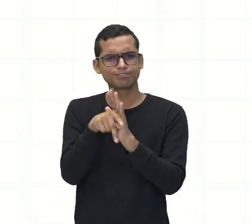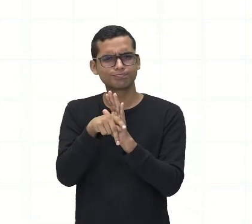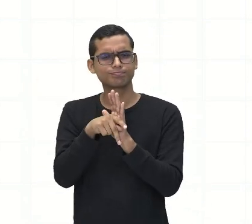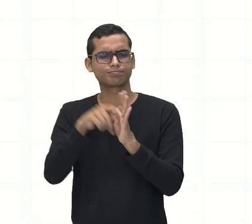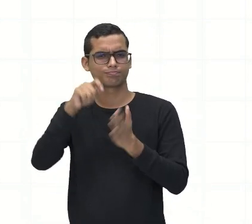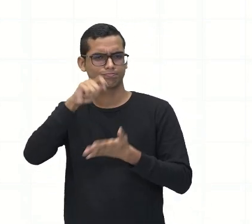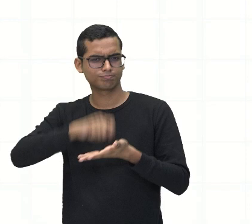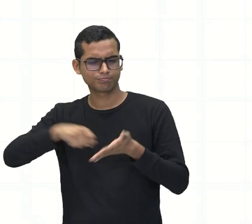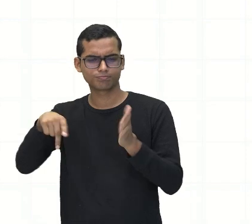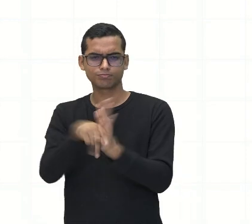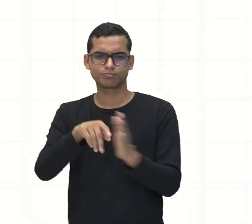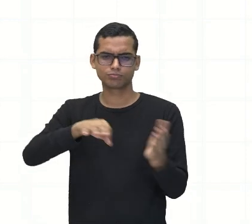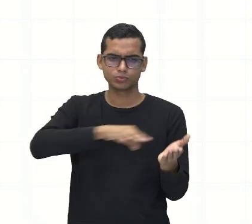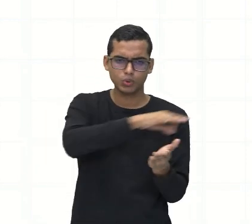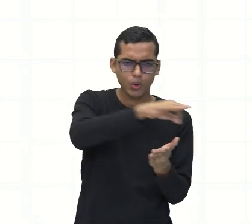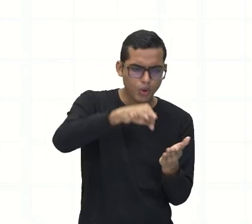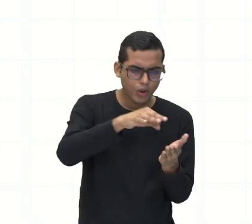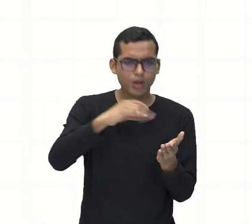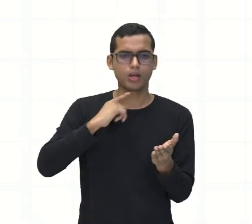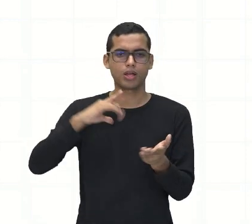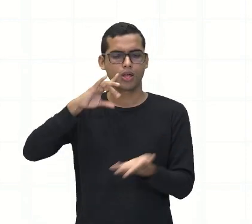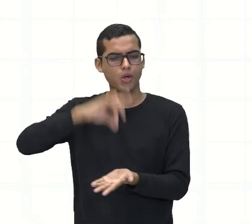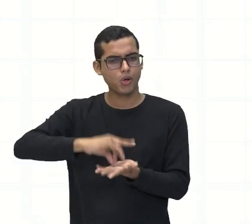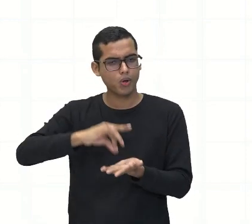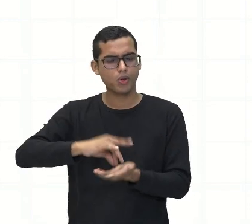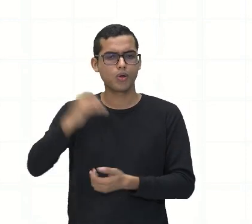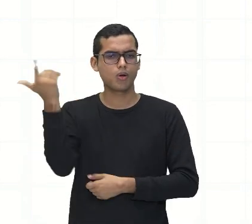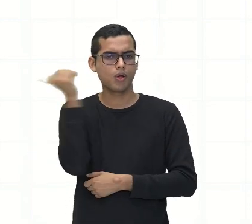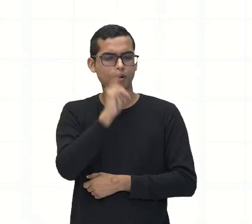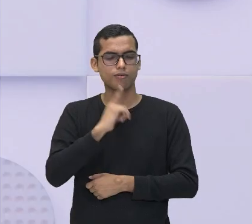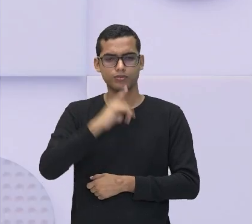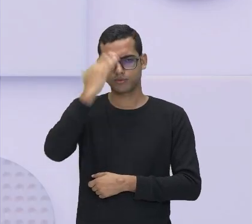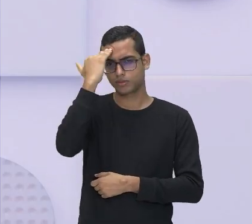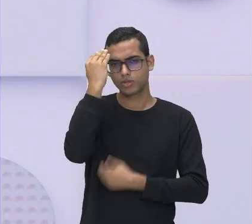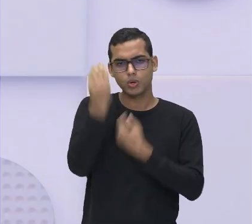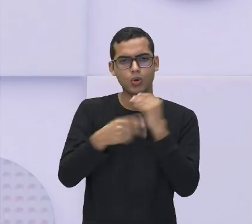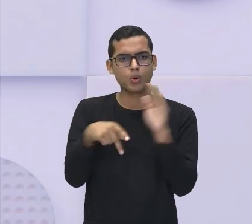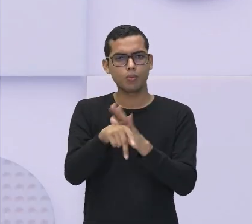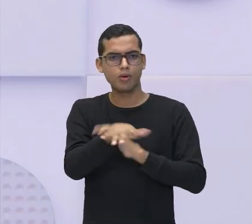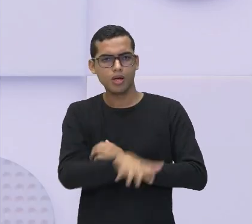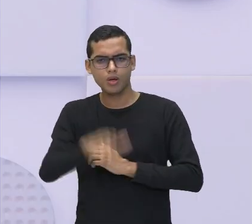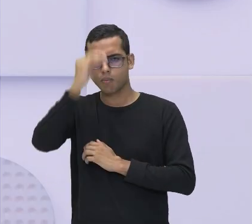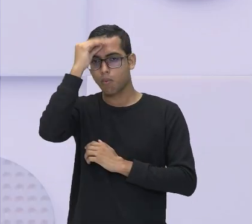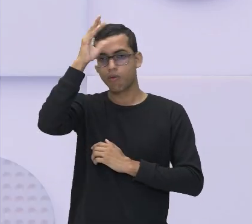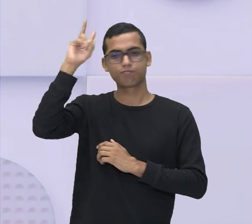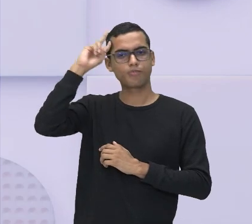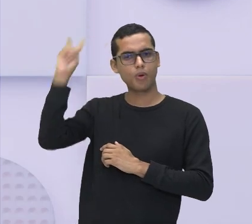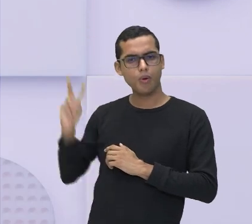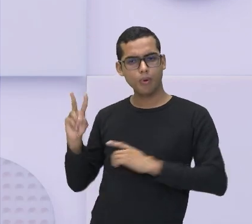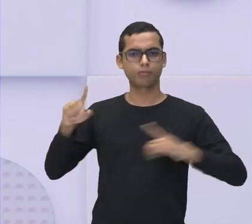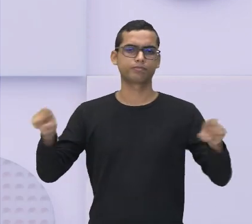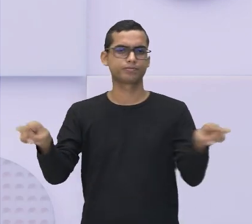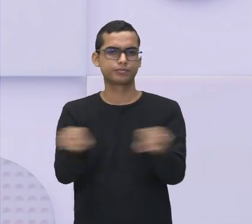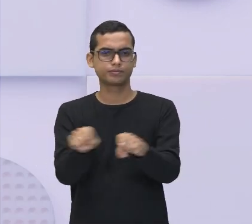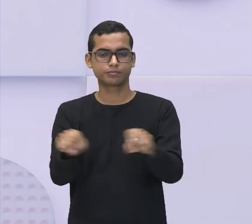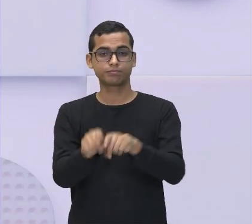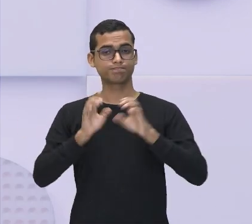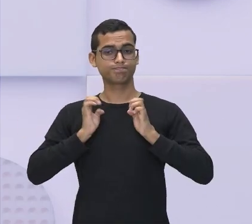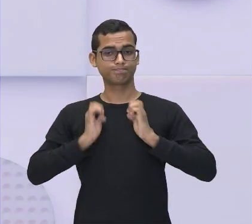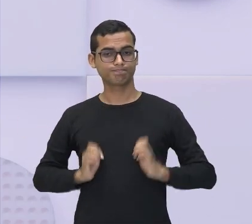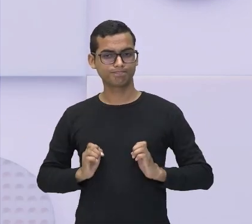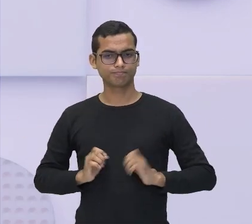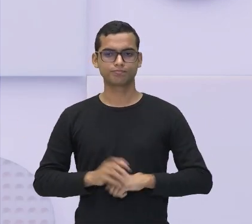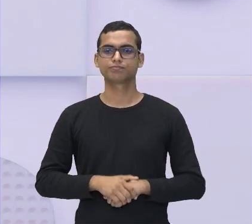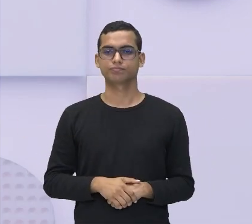fontes de conhecimento, de história, de ensinamentos sagrados, eles também são fontes de conhecimento ético